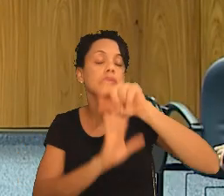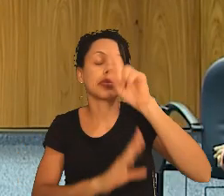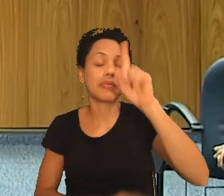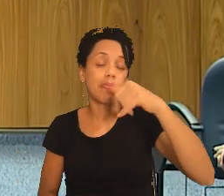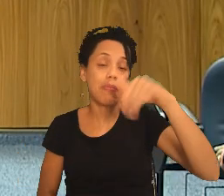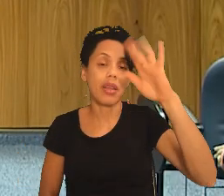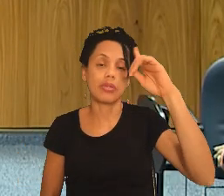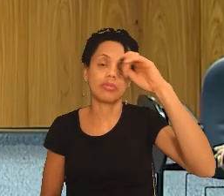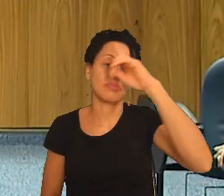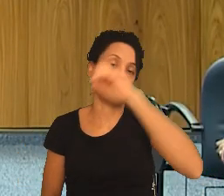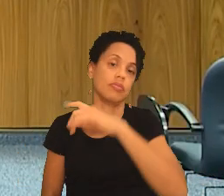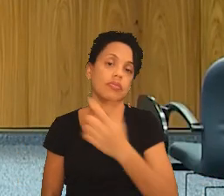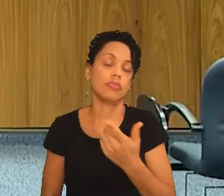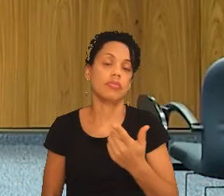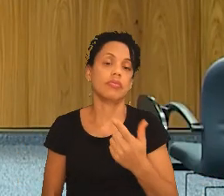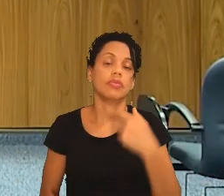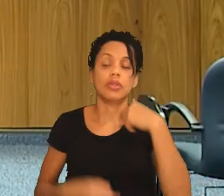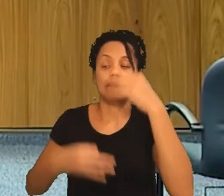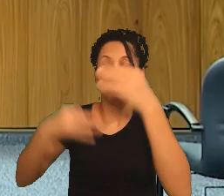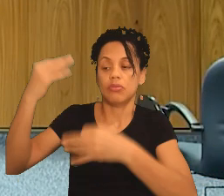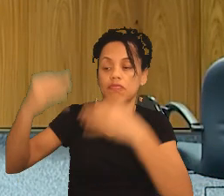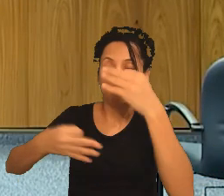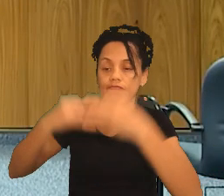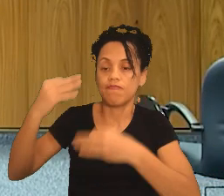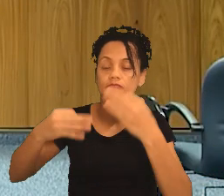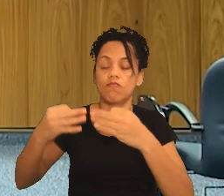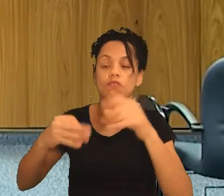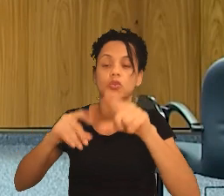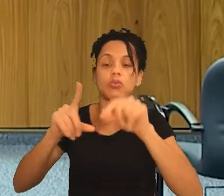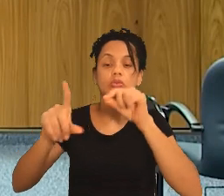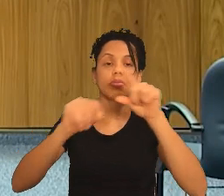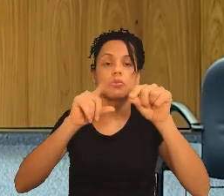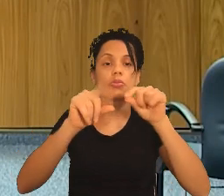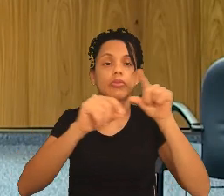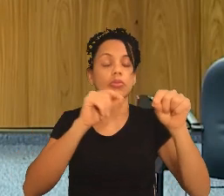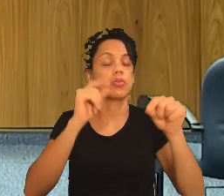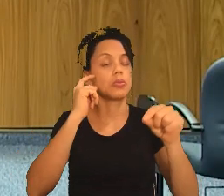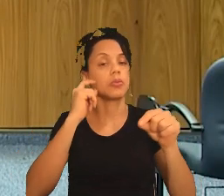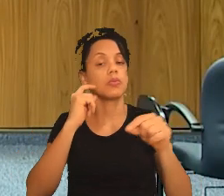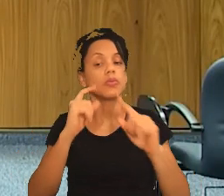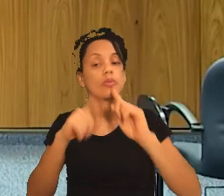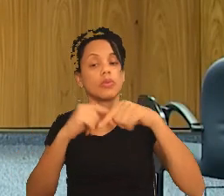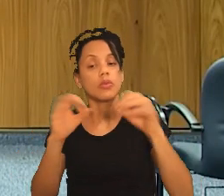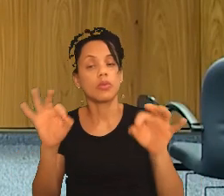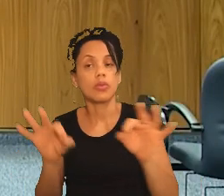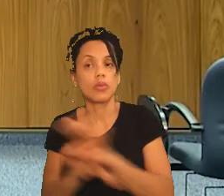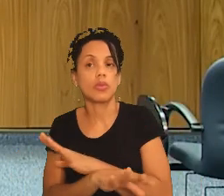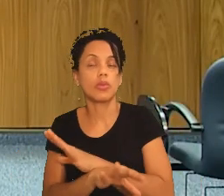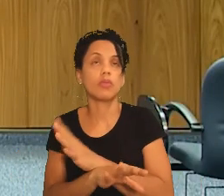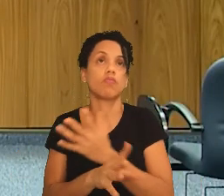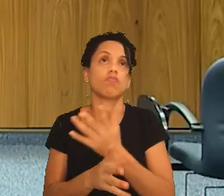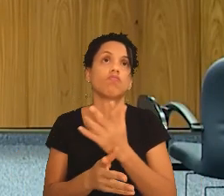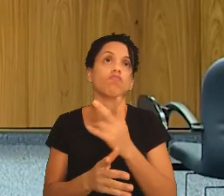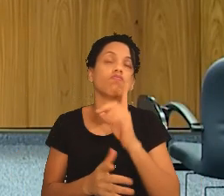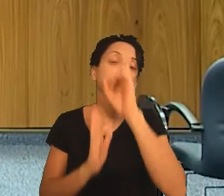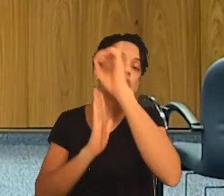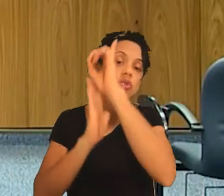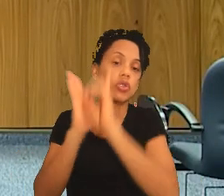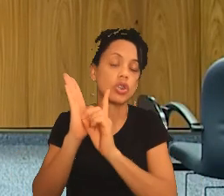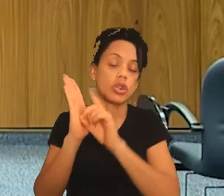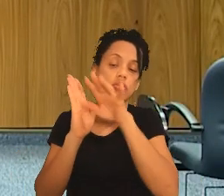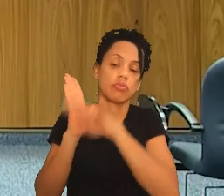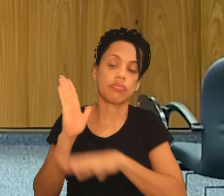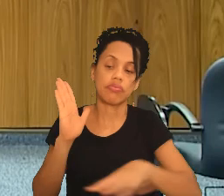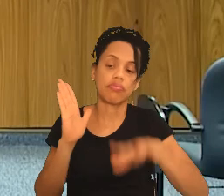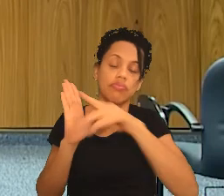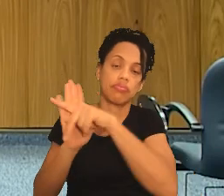pós-88, e já é difícil, imagina como isso era naquele período. Né? E o marco temporal, sob pretexto